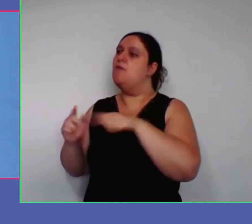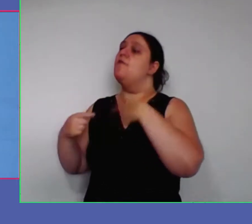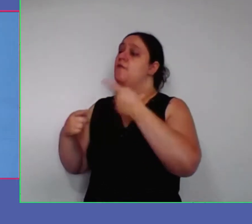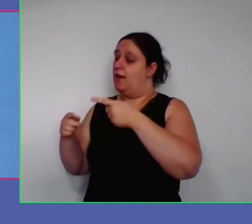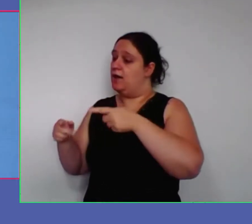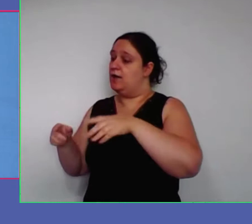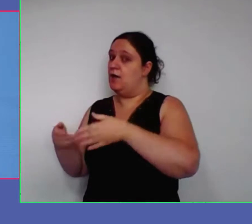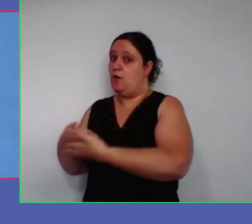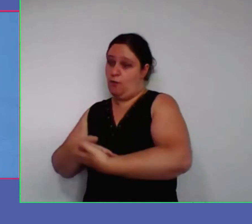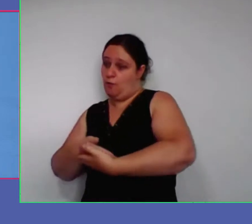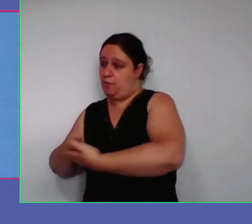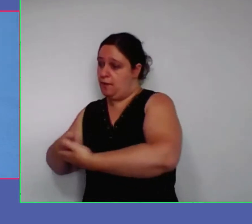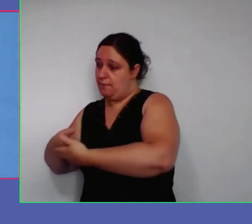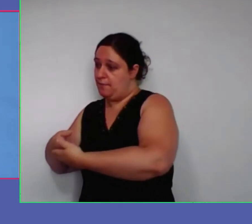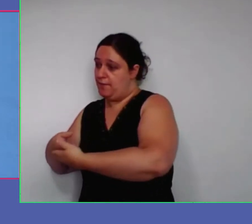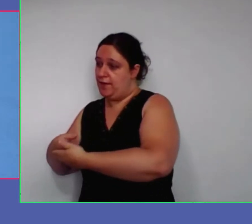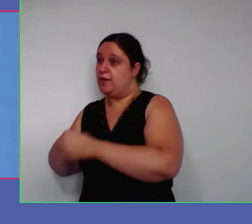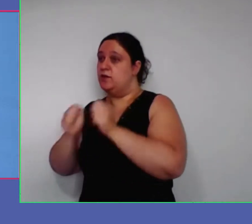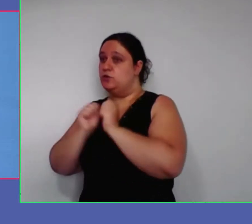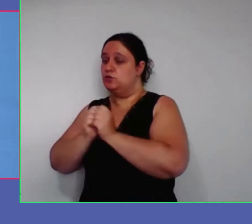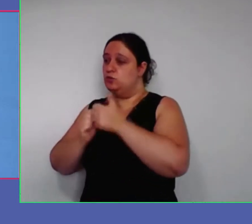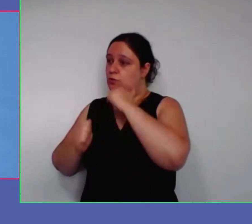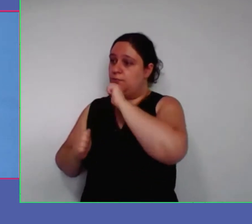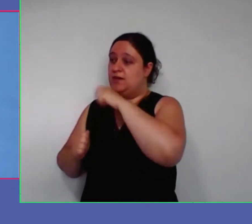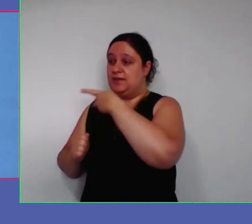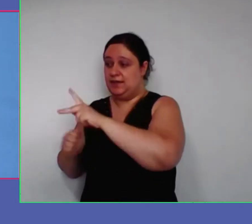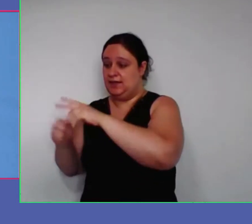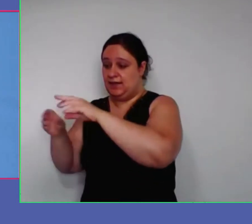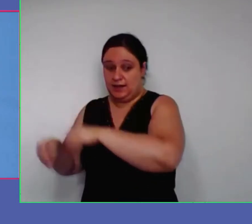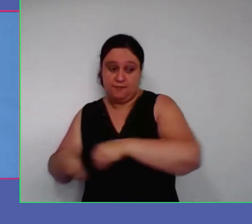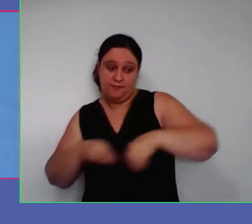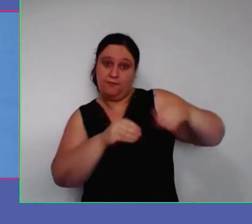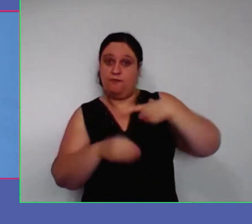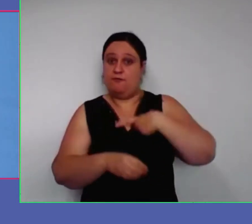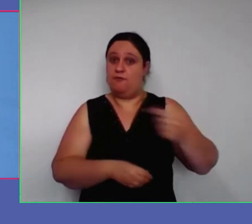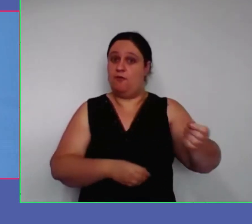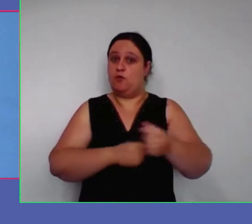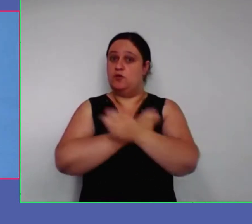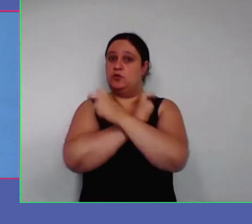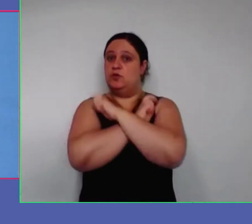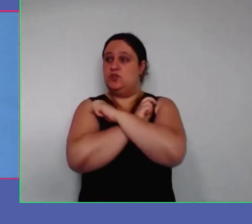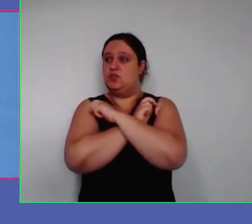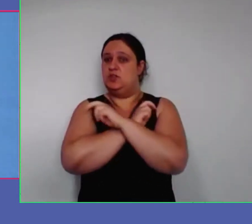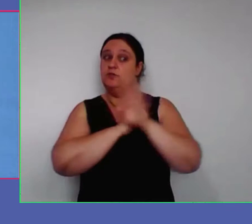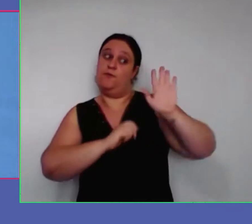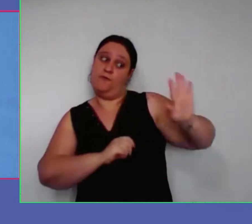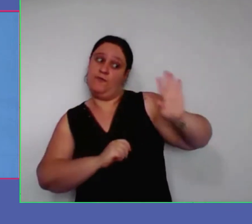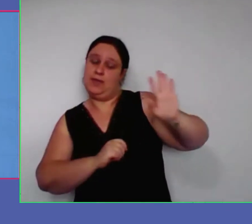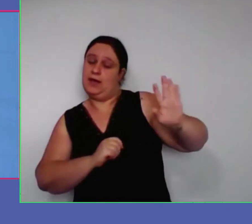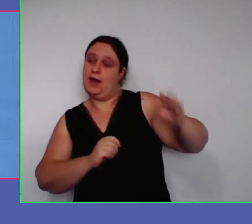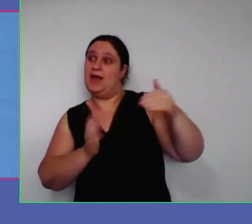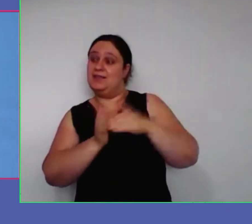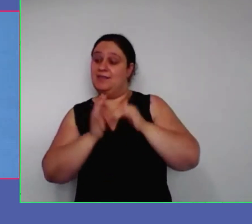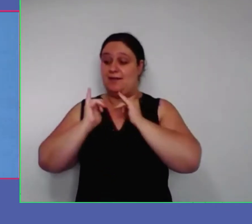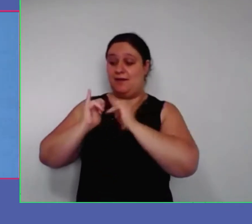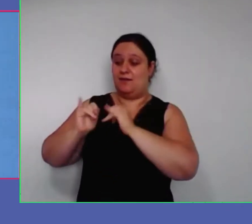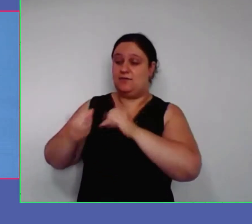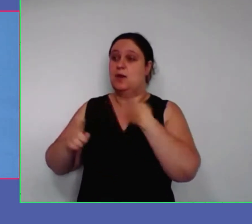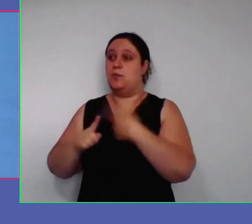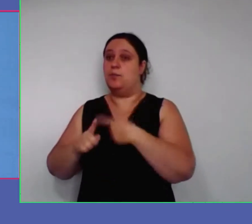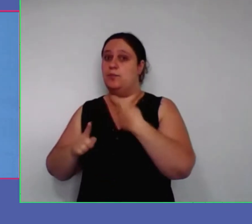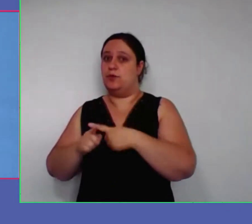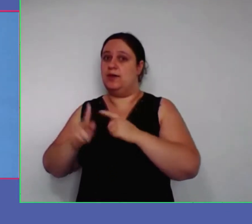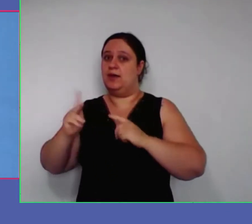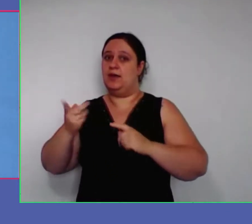mãe, foge para o Egito e permanece lá até que eu te avise, porque Herodes há de procurar o menino